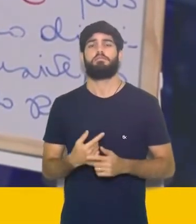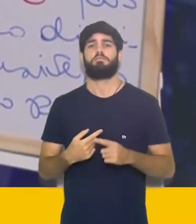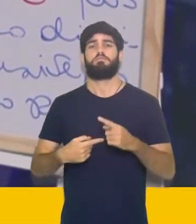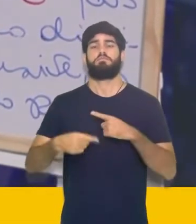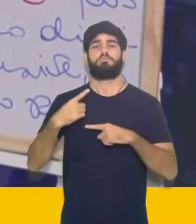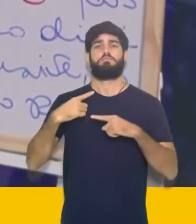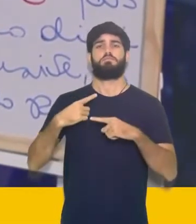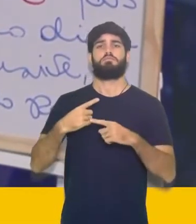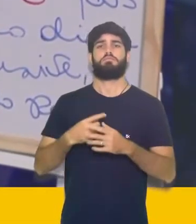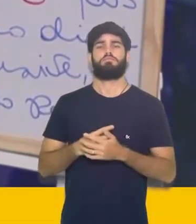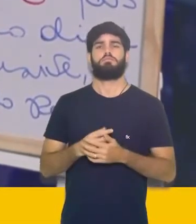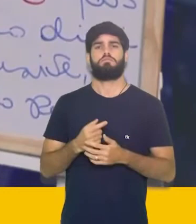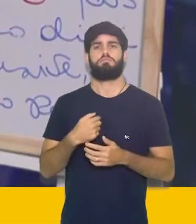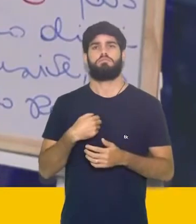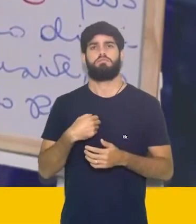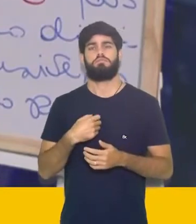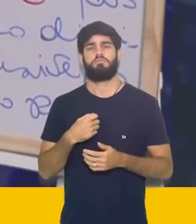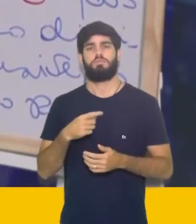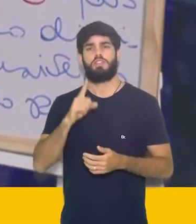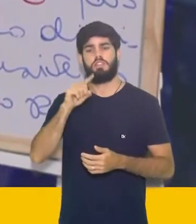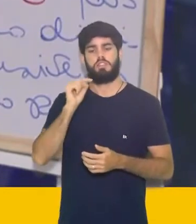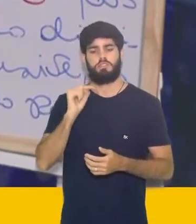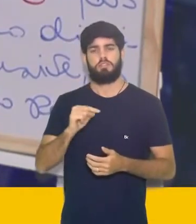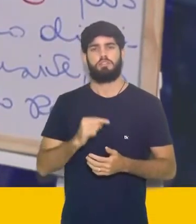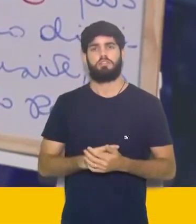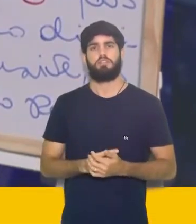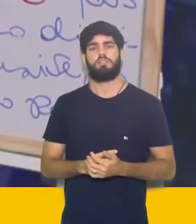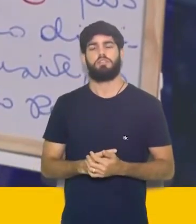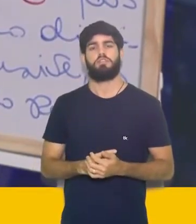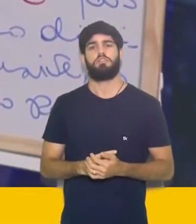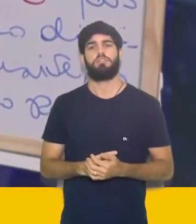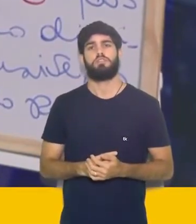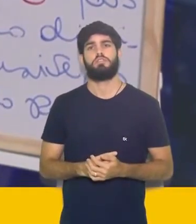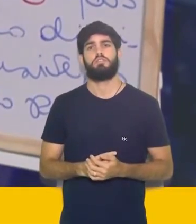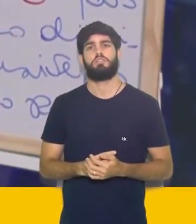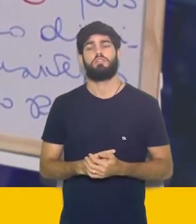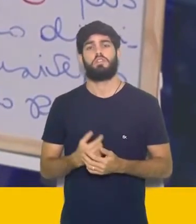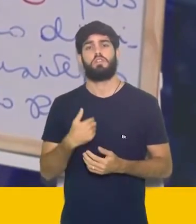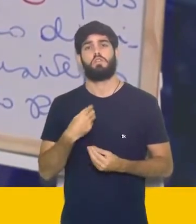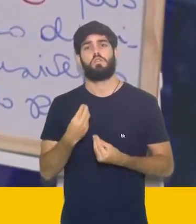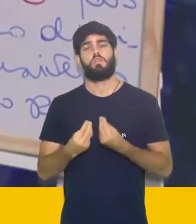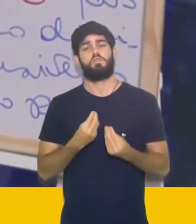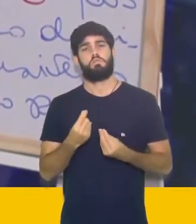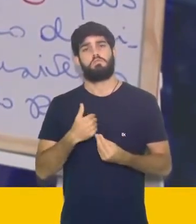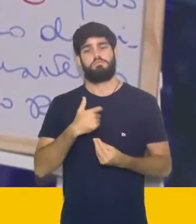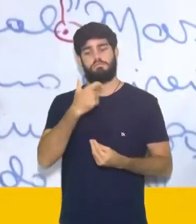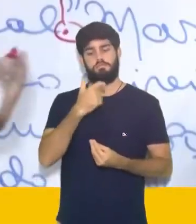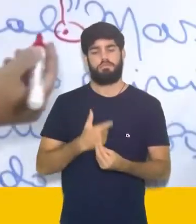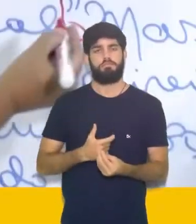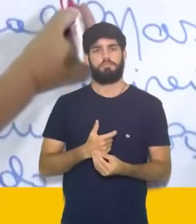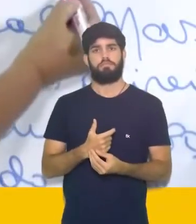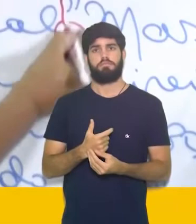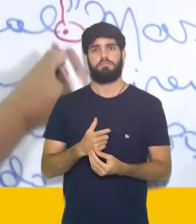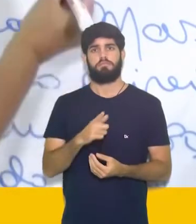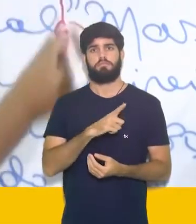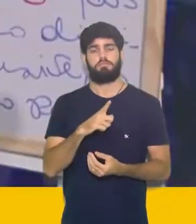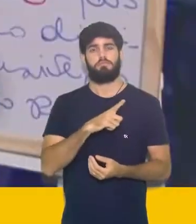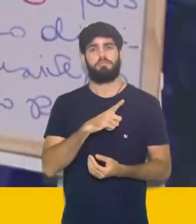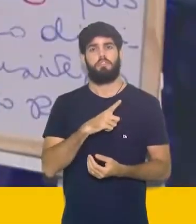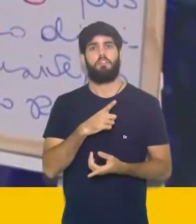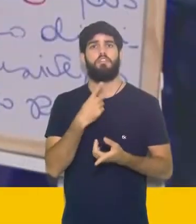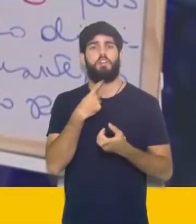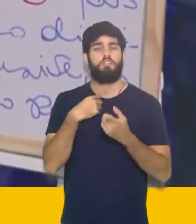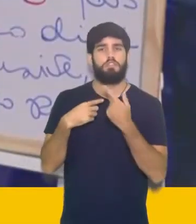Por trás dela, depois dela, ela vem com uma exclamação. E como eu sou Consuelo, eu tenho vontade de